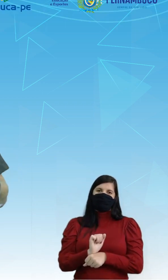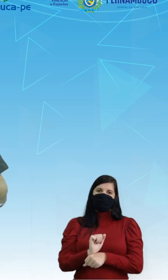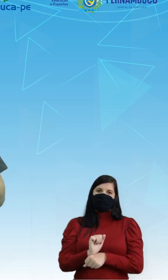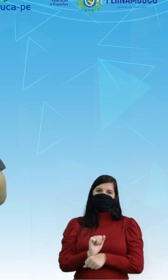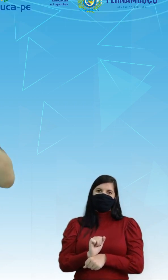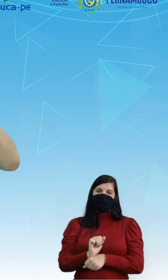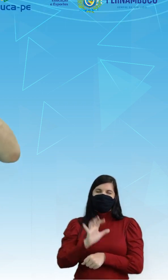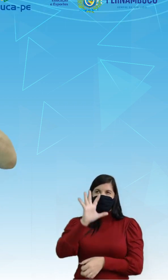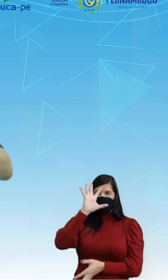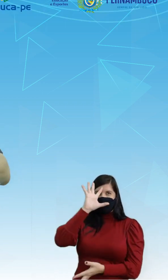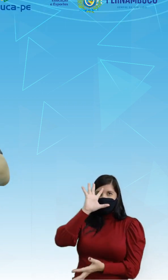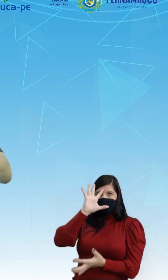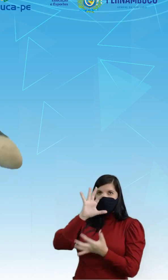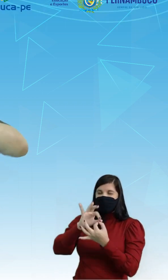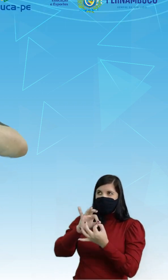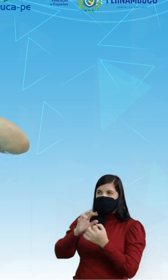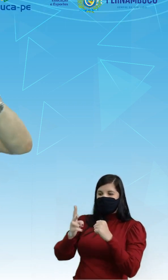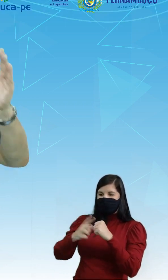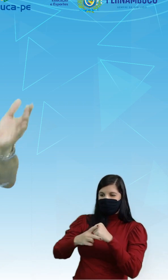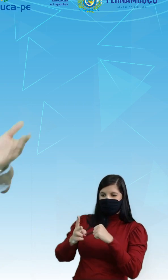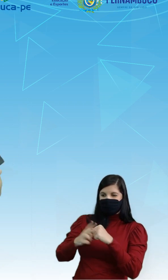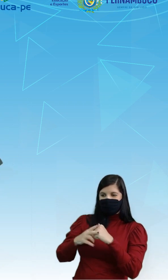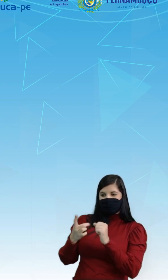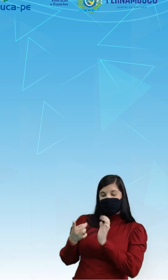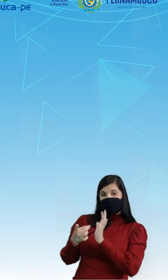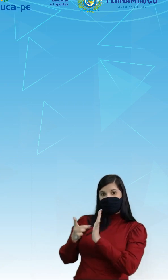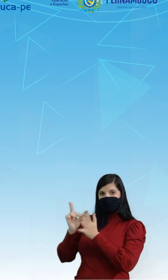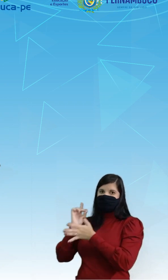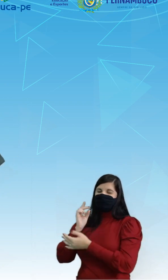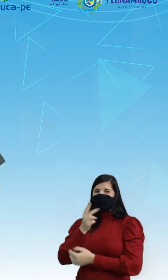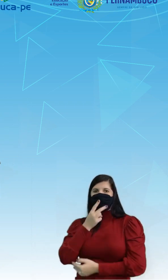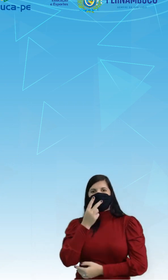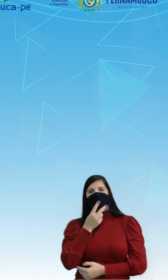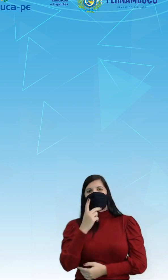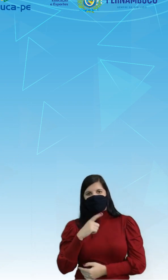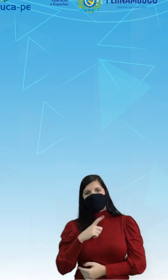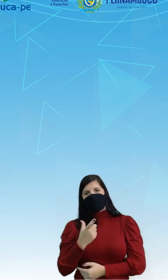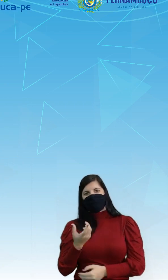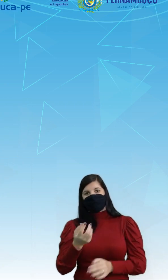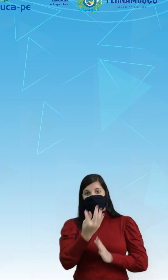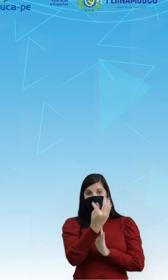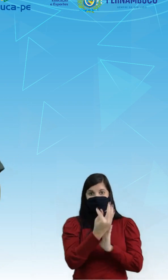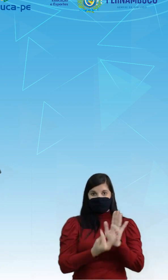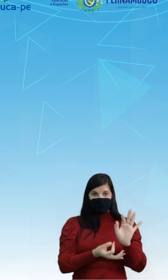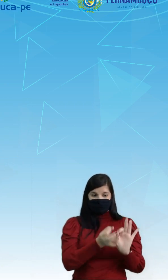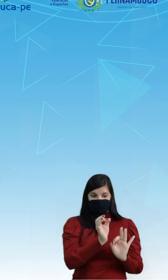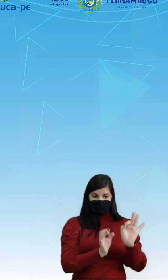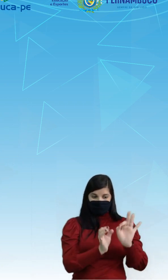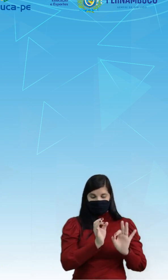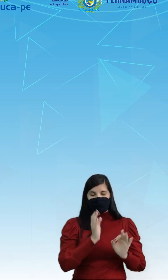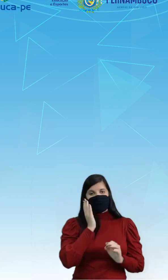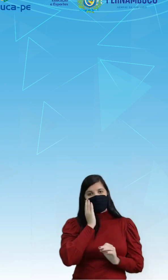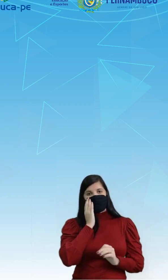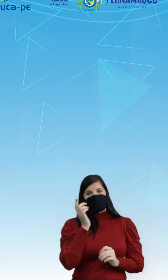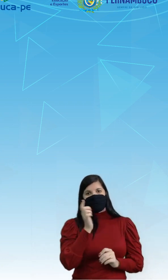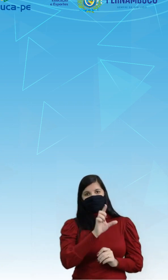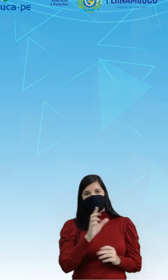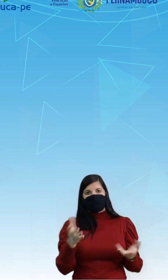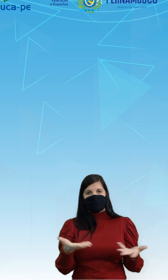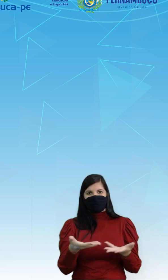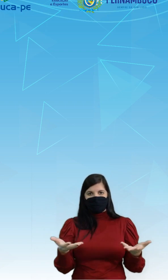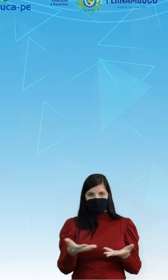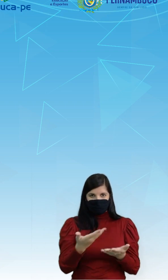ela fumava. O verbo aí, toda a organização do texto me leva a entender. Quando eu digo assim, hoje